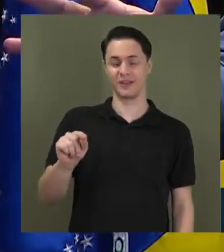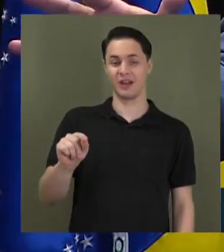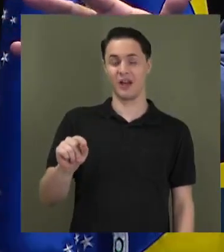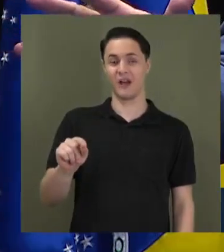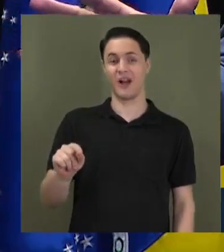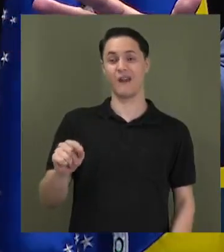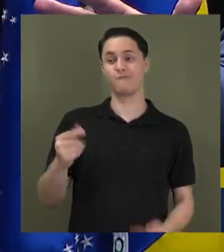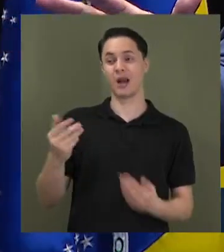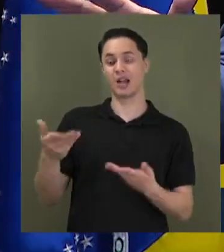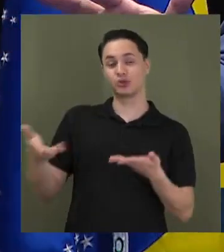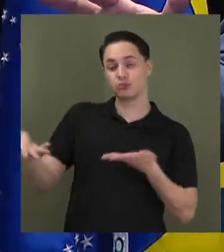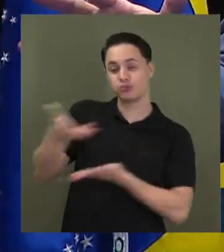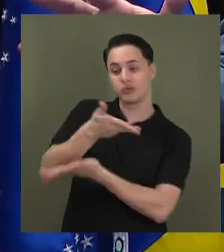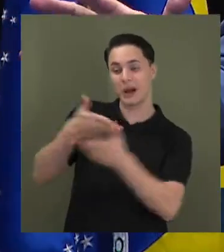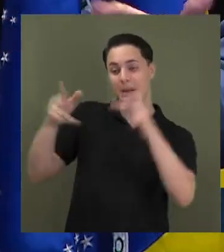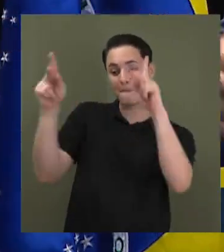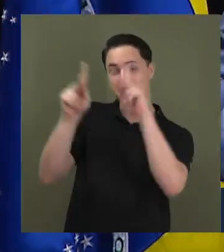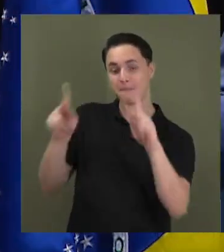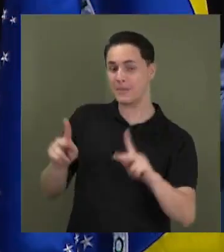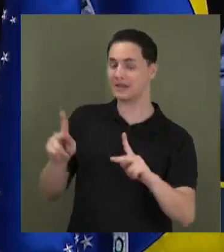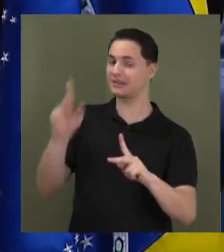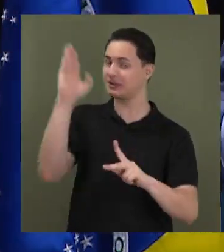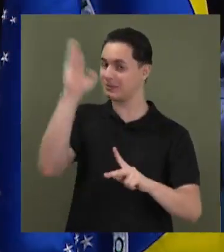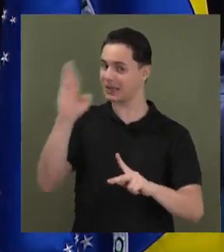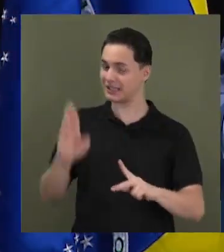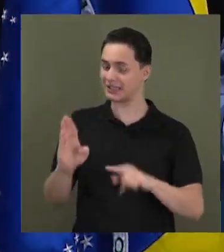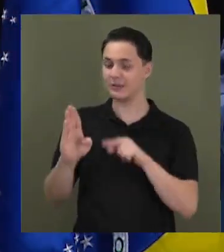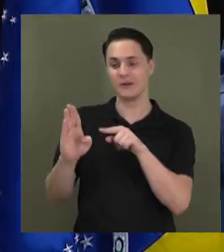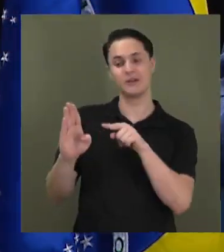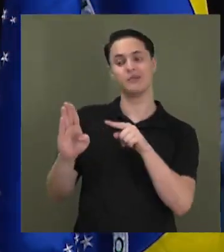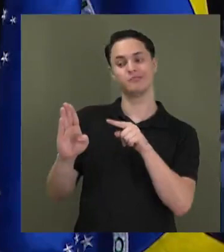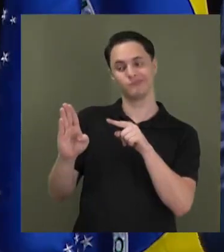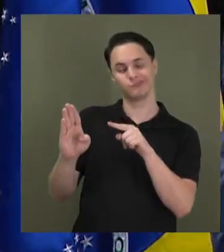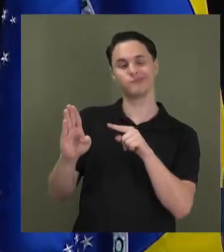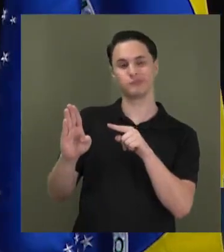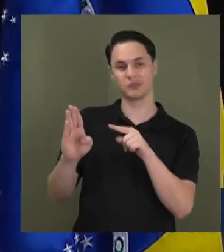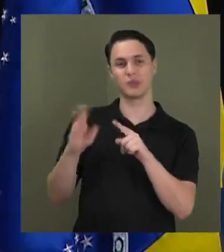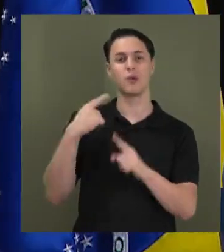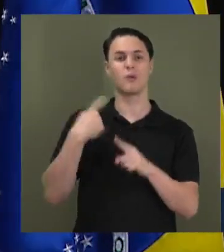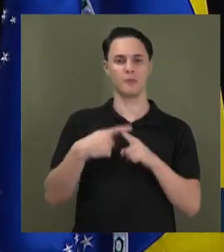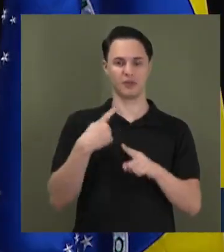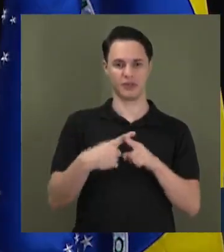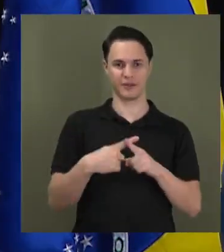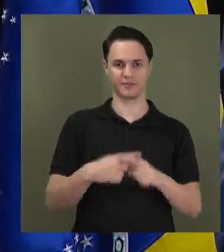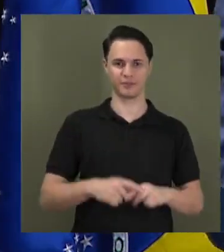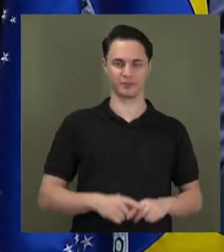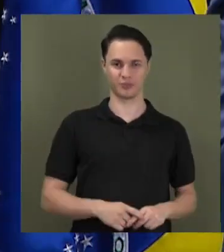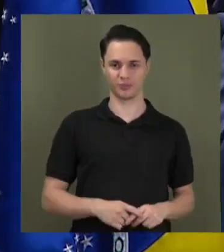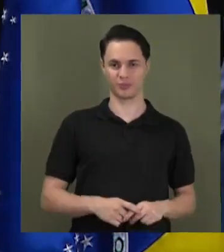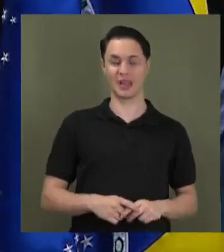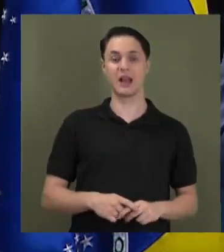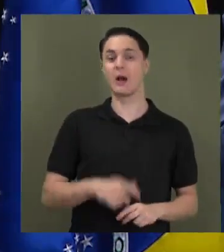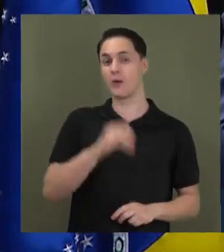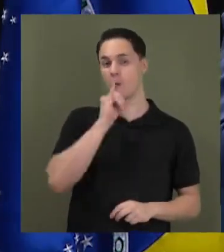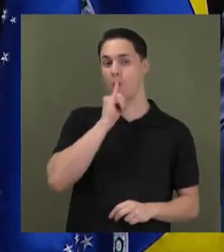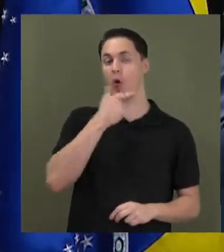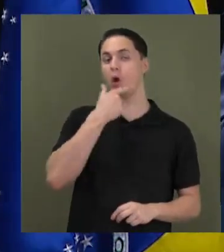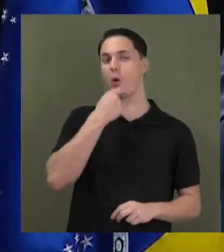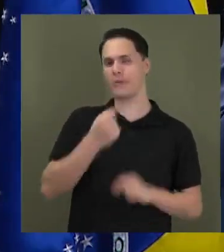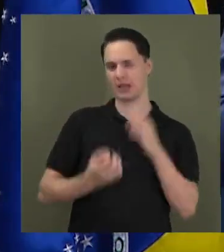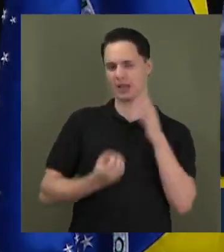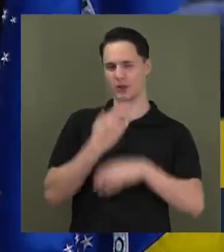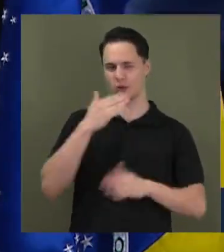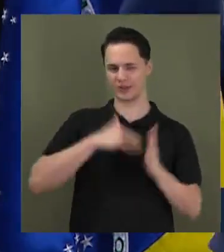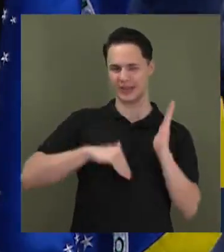brasileira. Nós temos um histórico com o próprio patrono dessa casa, Rui Barbosa,